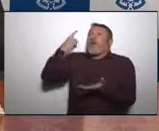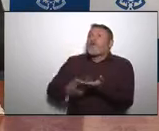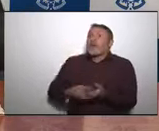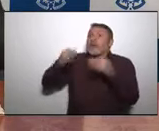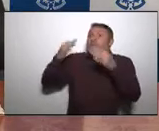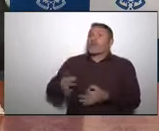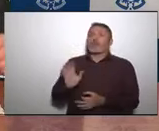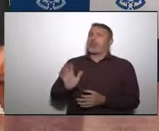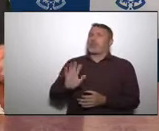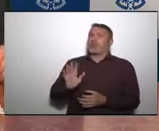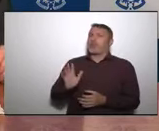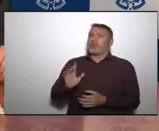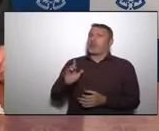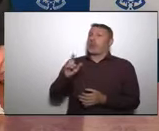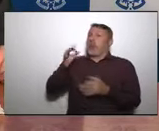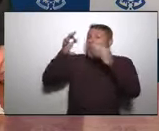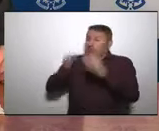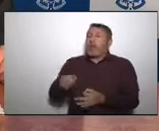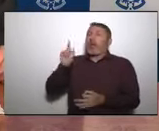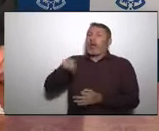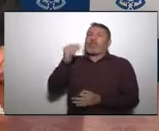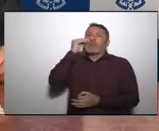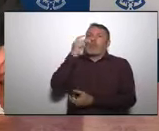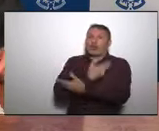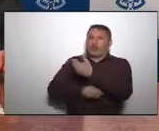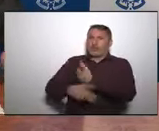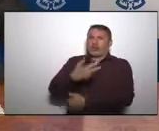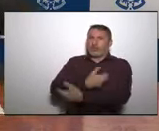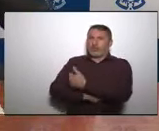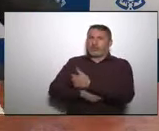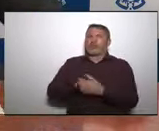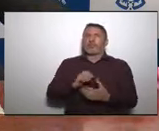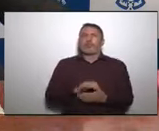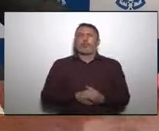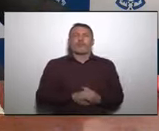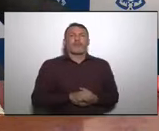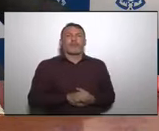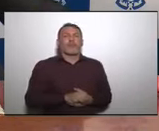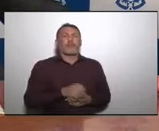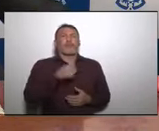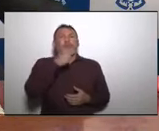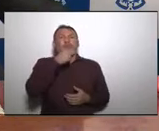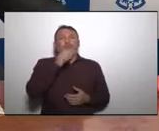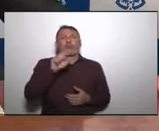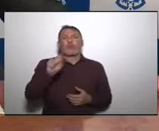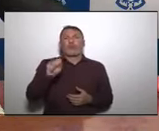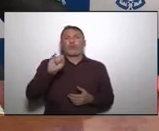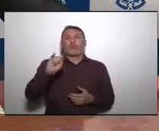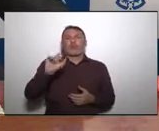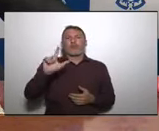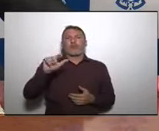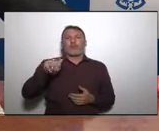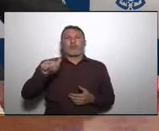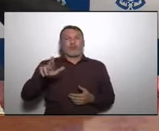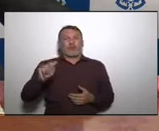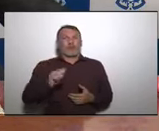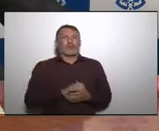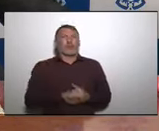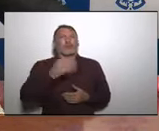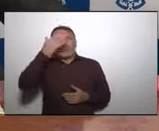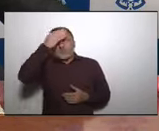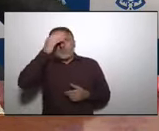ter a confirmação só o teste. Agora vai ser a Silmara. Silmara. Ei, governador,